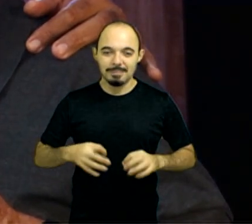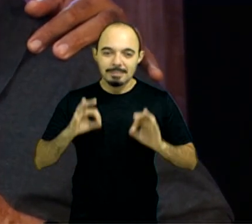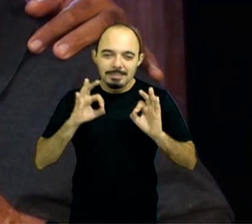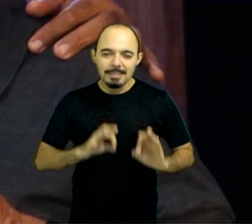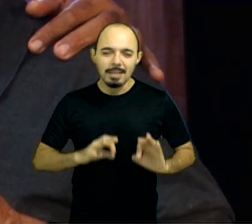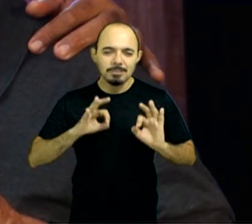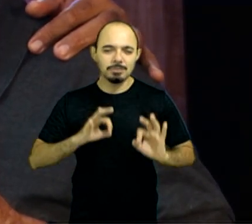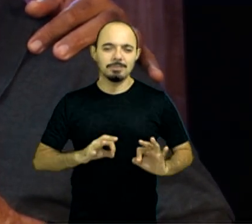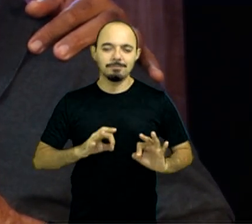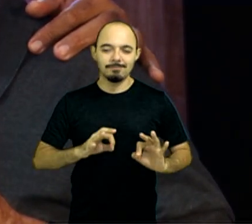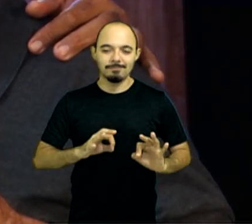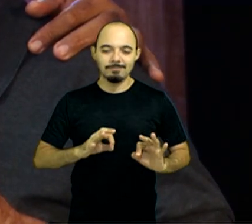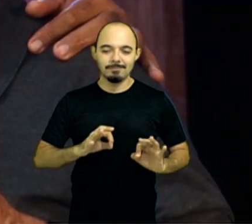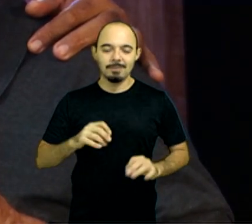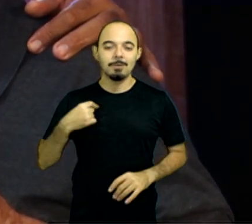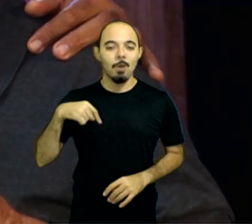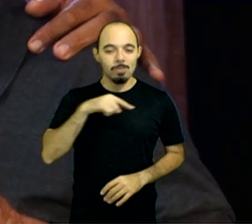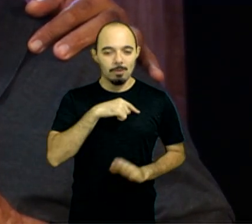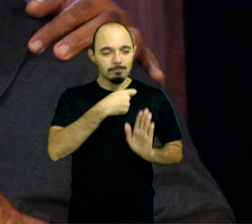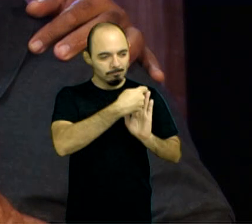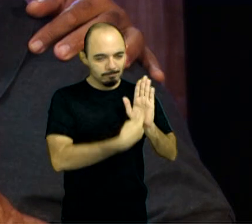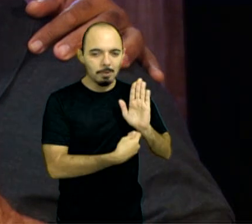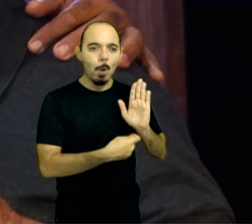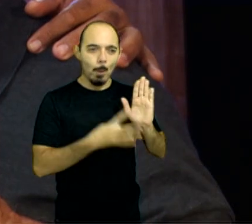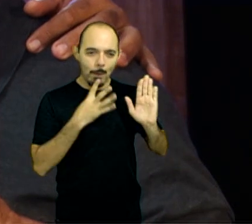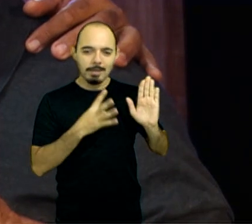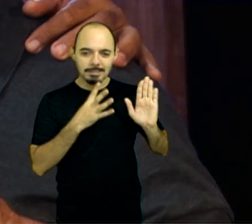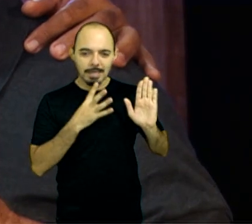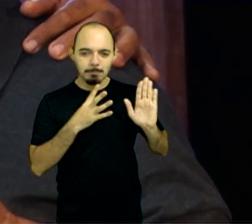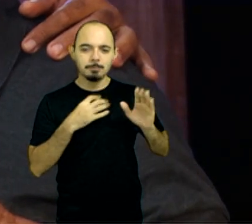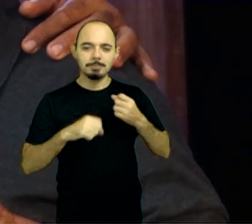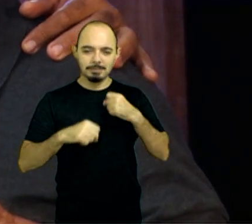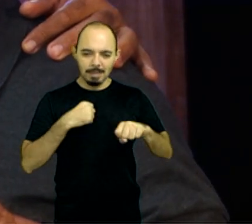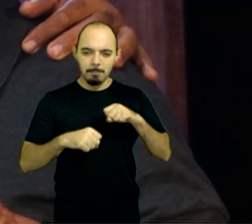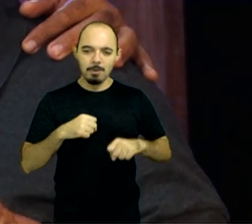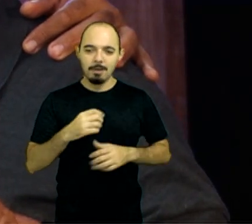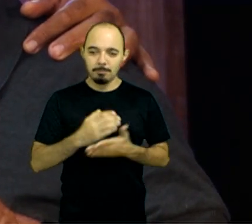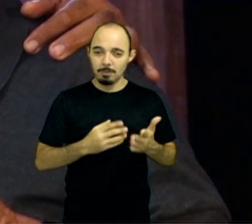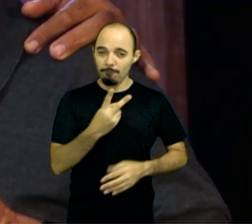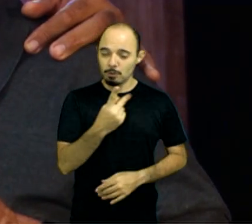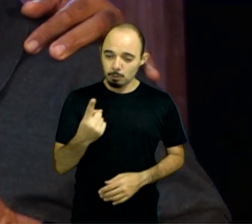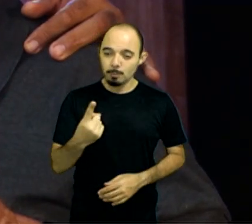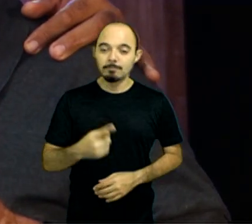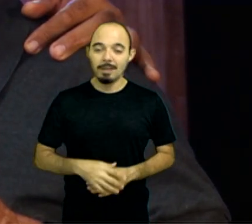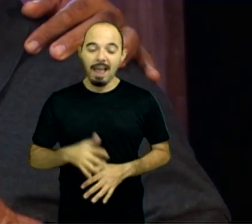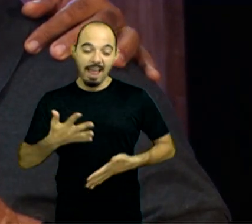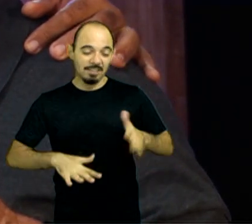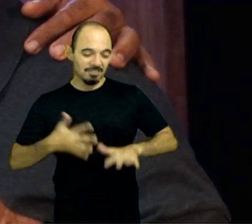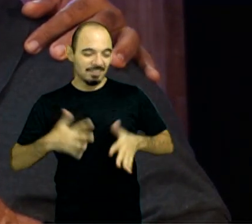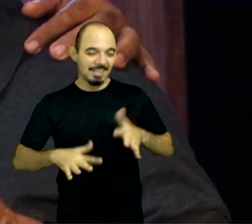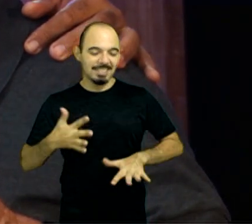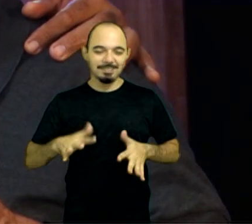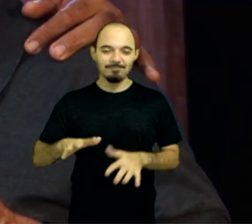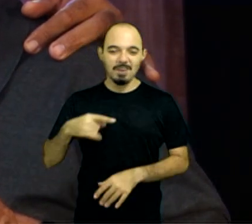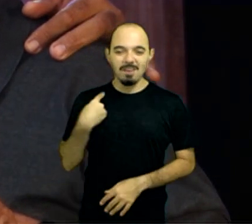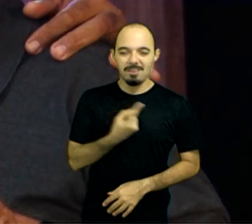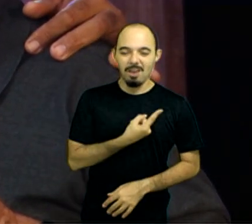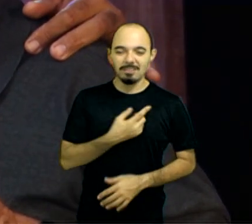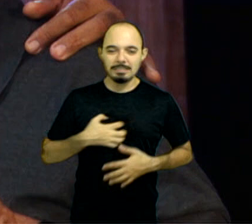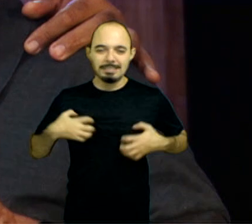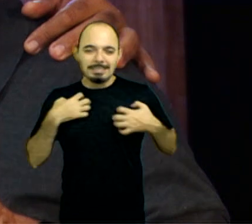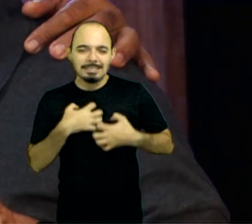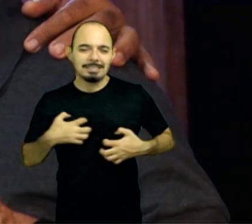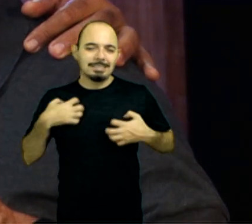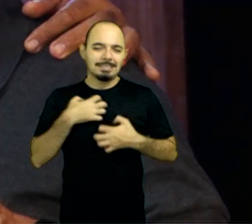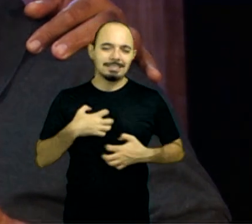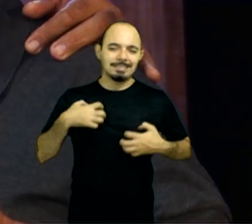o texto, Salmo 121:2, mas tem hora que a gente fica meio desesperado tanto